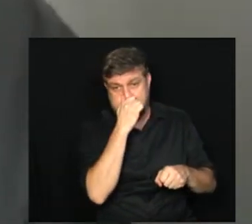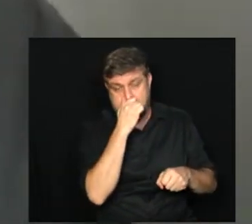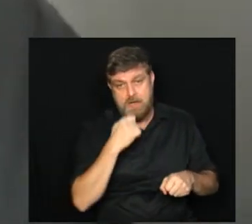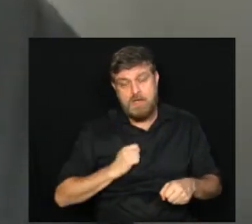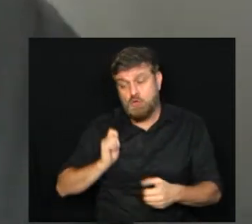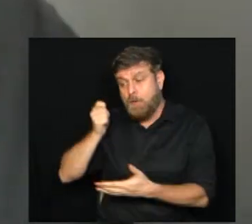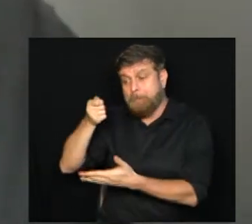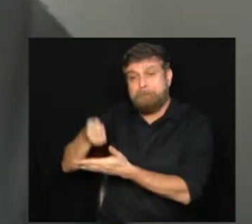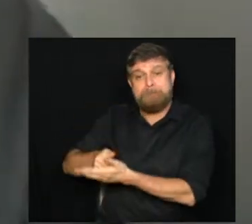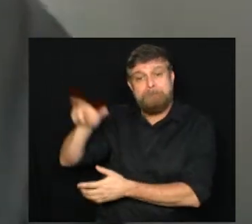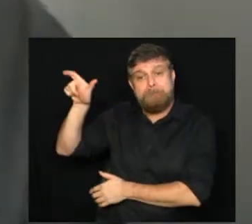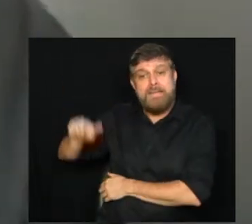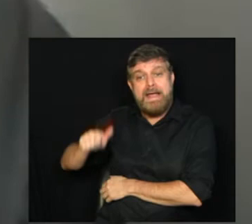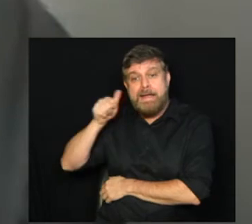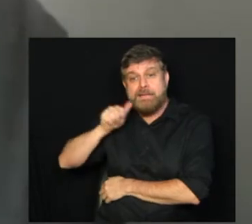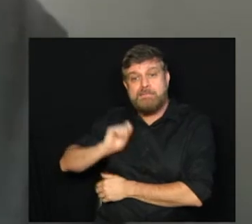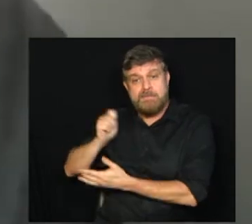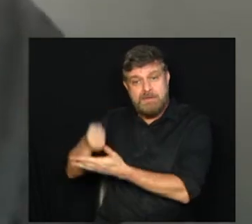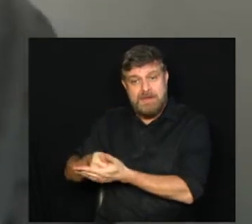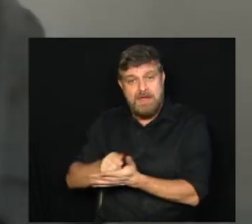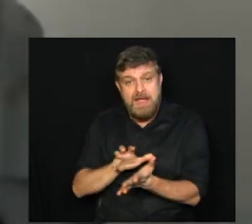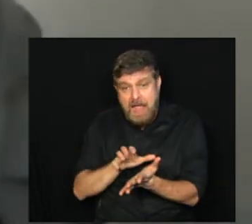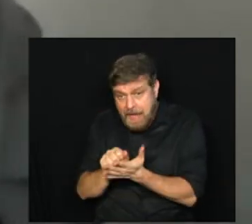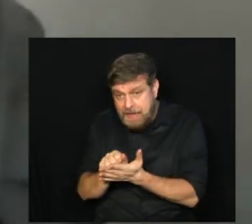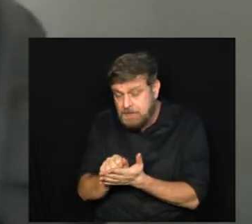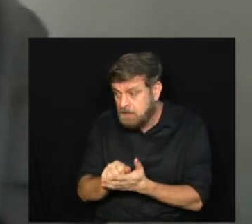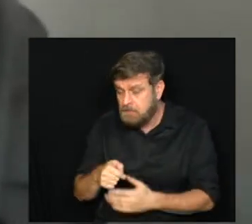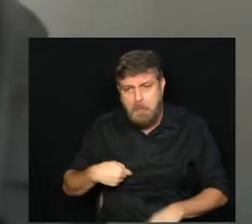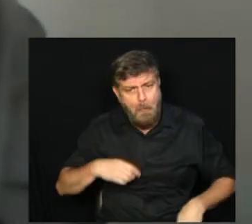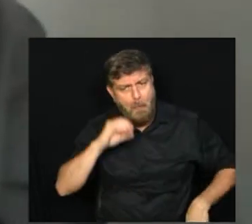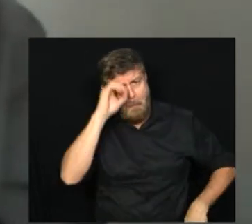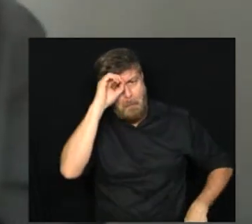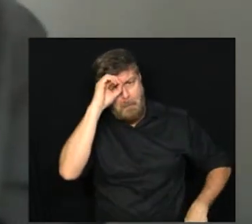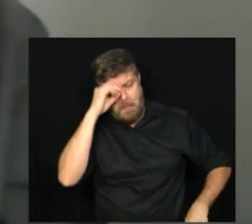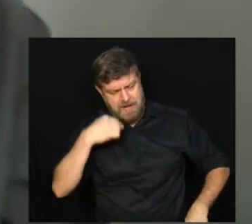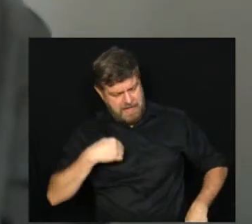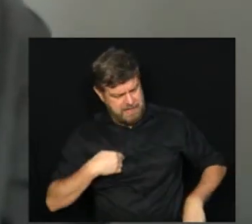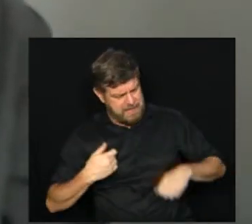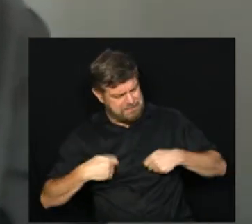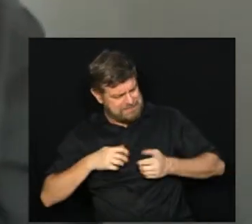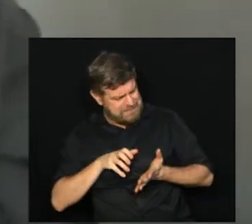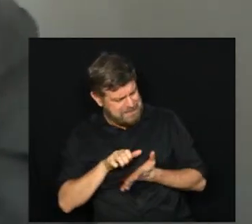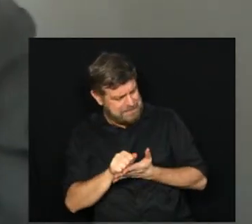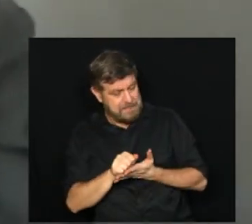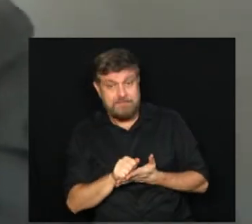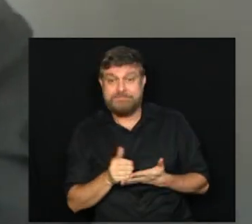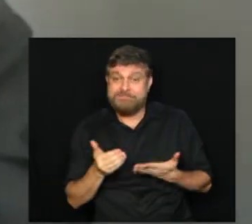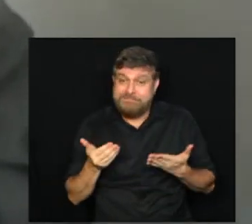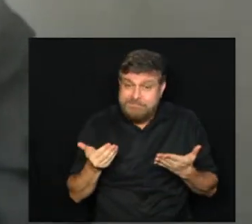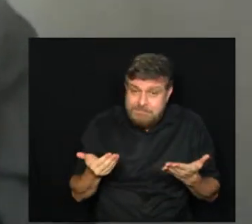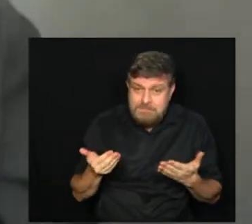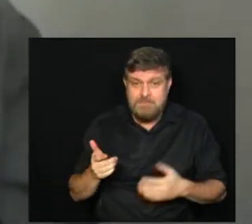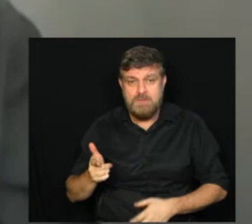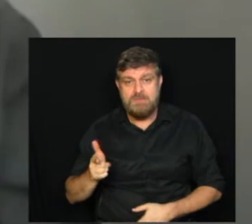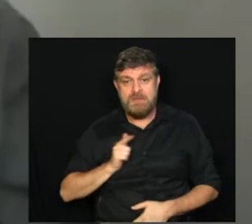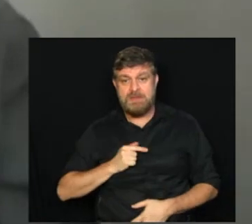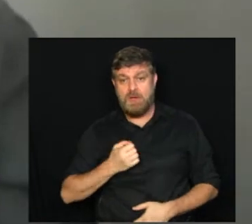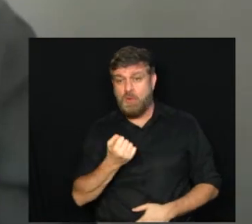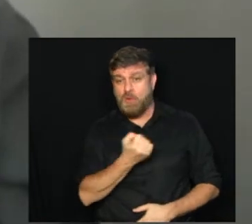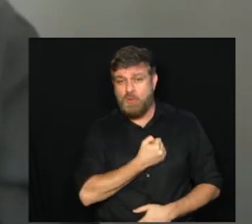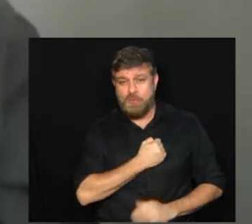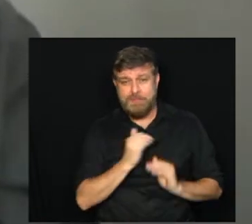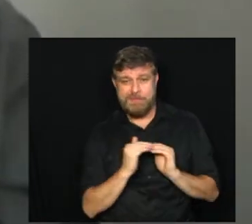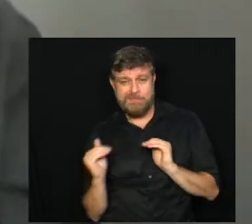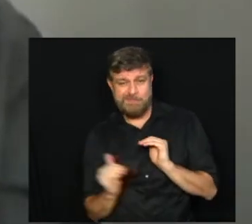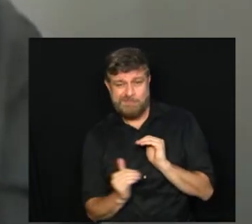uma senhora olhar, mas a senhora fez o cadastro? Não, eu nem sabia que tinha que fazer o cadastro. Então, essa questão da subnotificação, foi